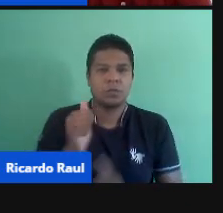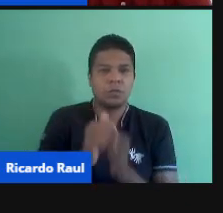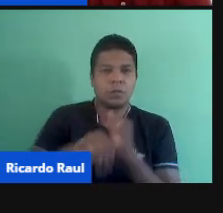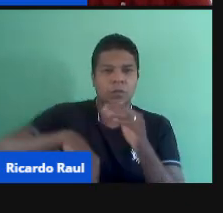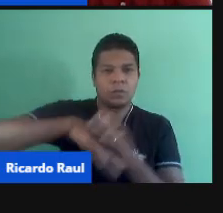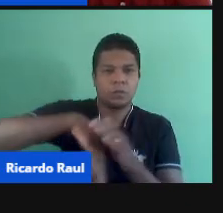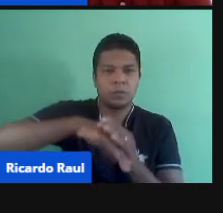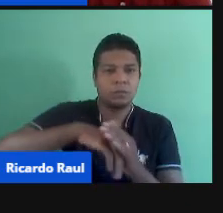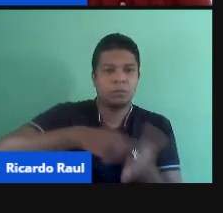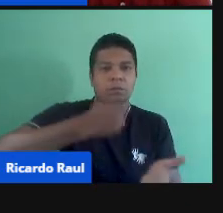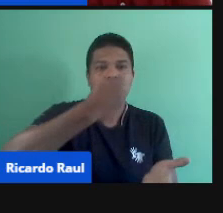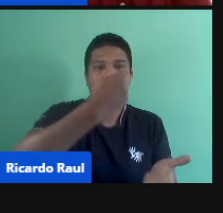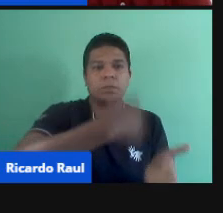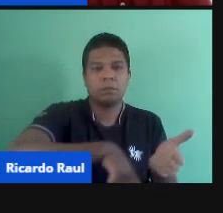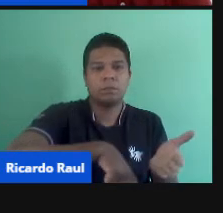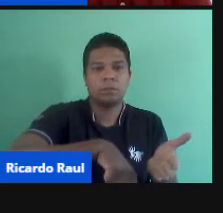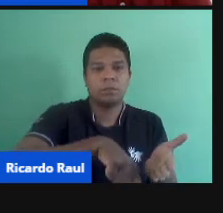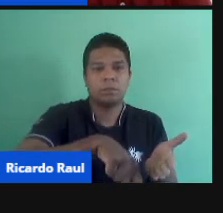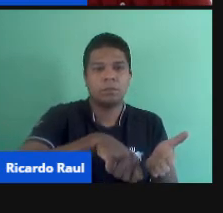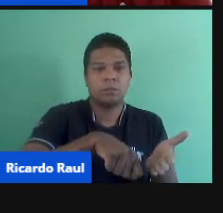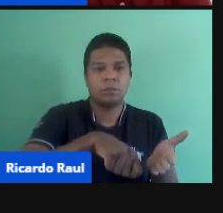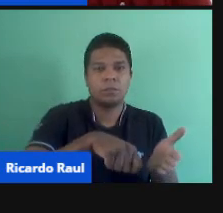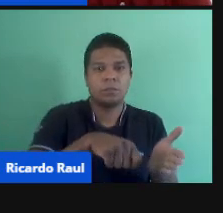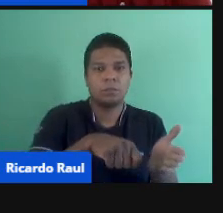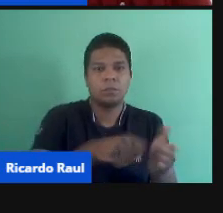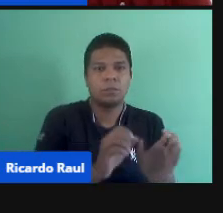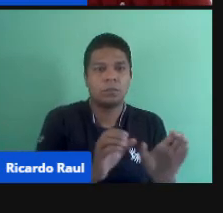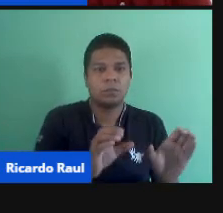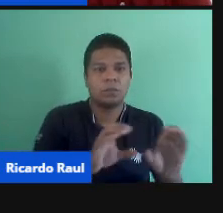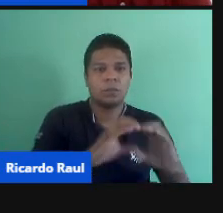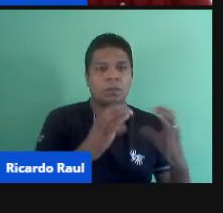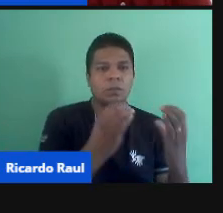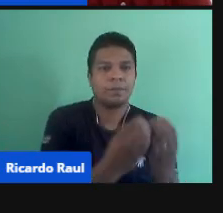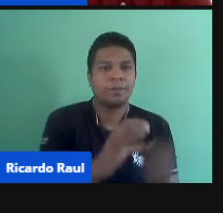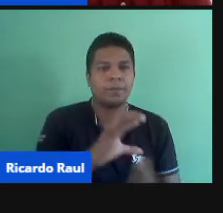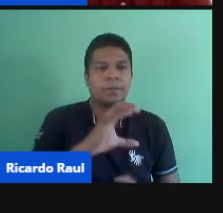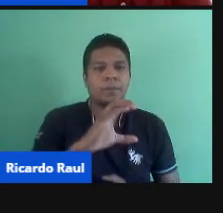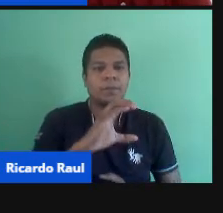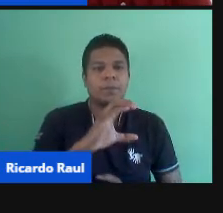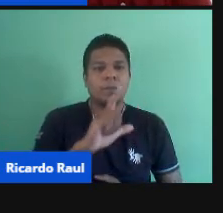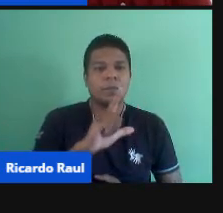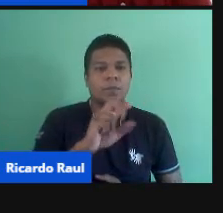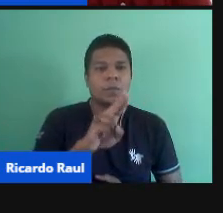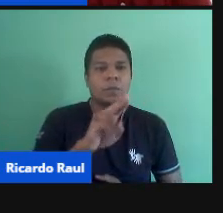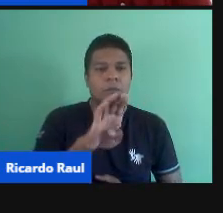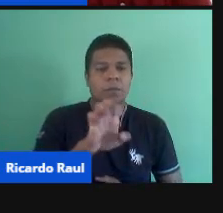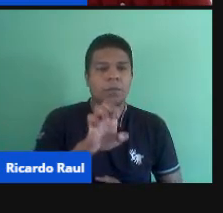um contrato com o clube. E esse clube de futebol era o meu dono.